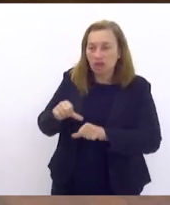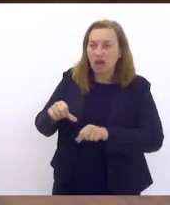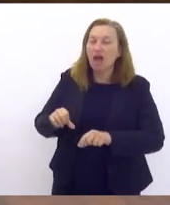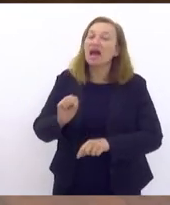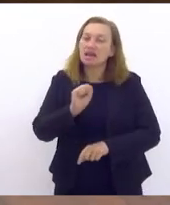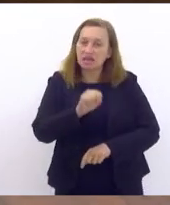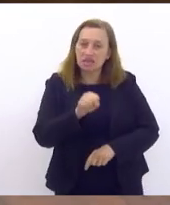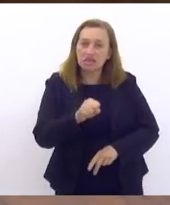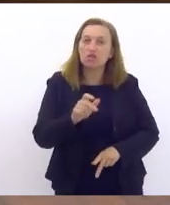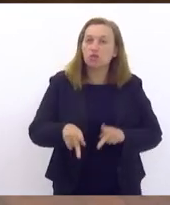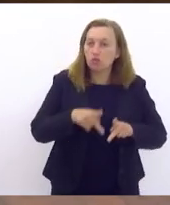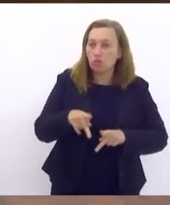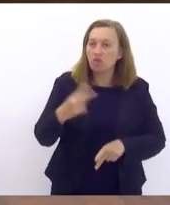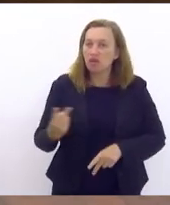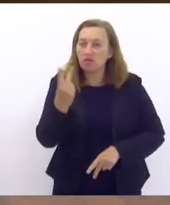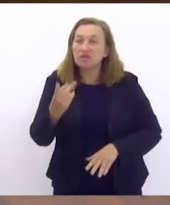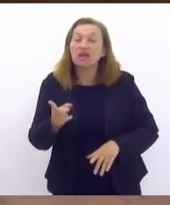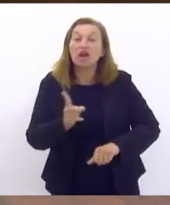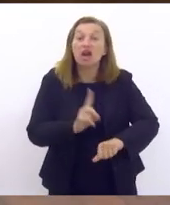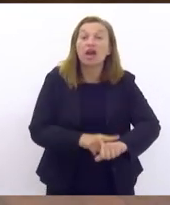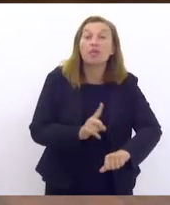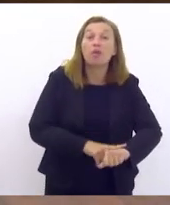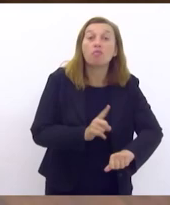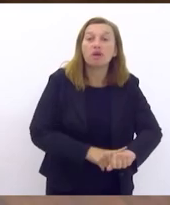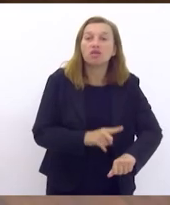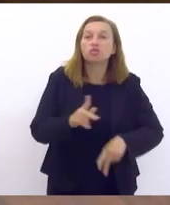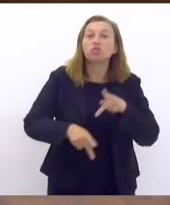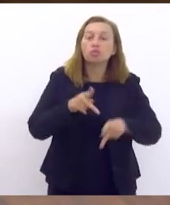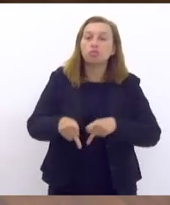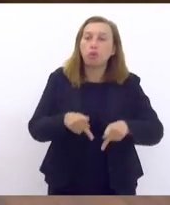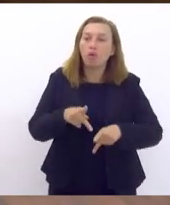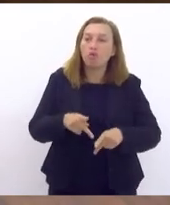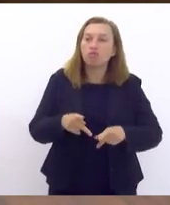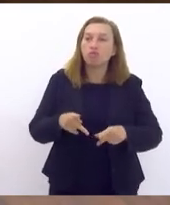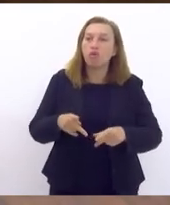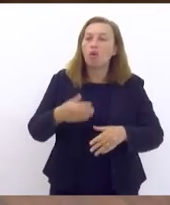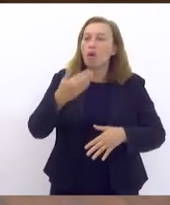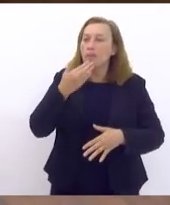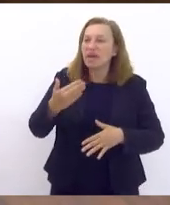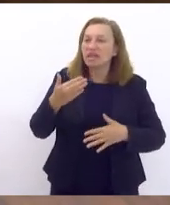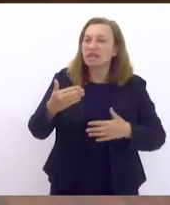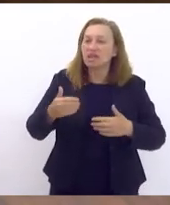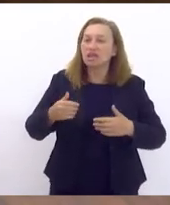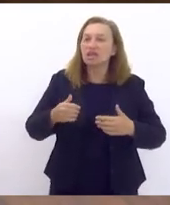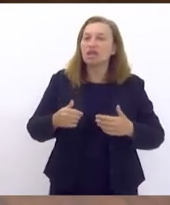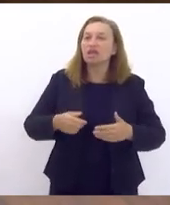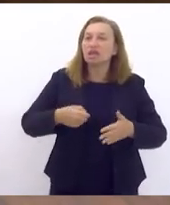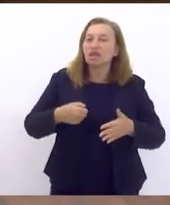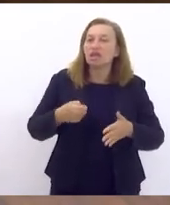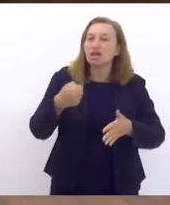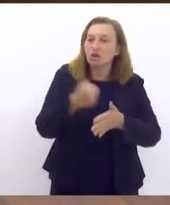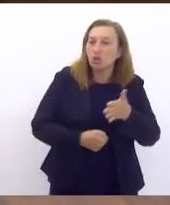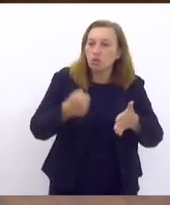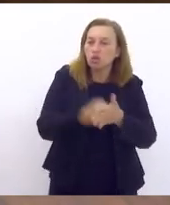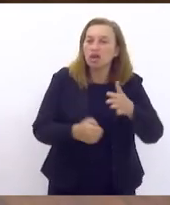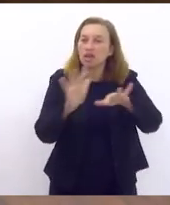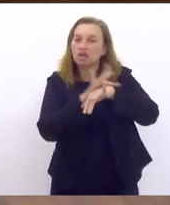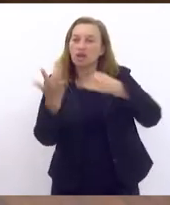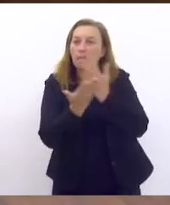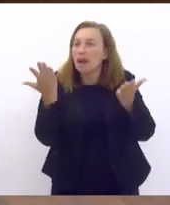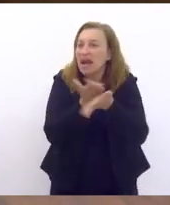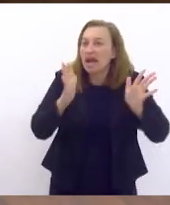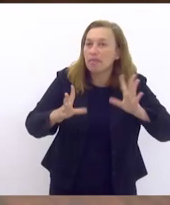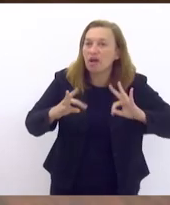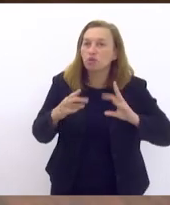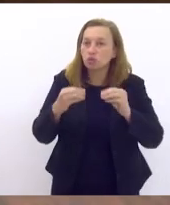a população dá valor. Então é hora da população reivindicar e começar a lutar nas redes sociais para acabarmos com tudo isso que